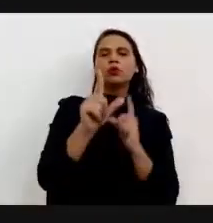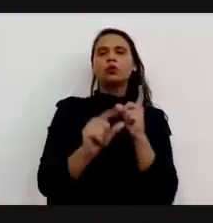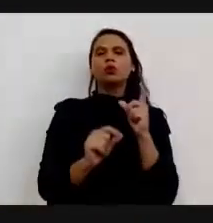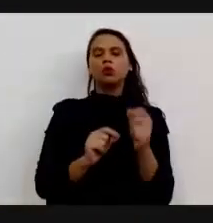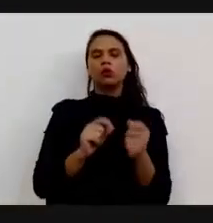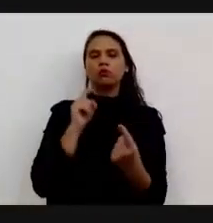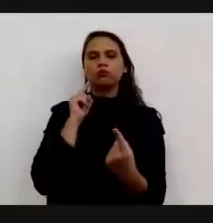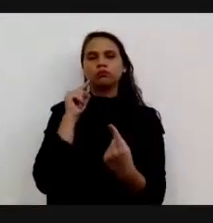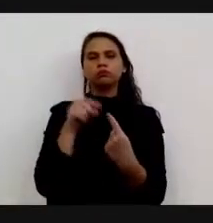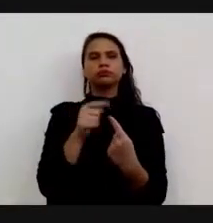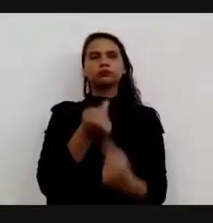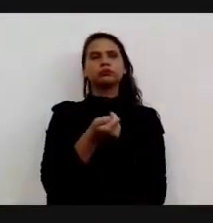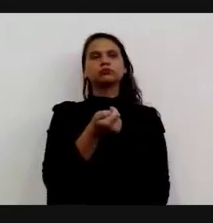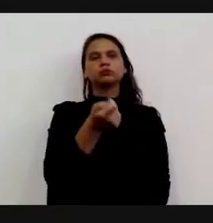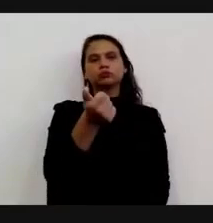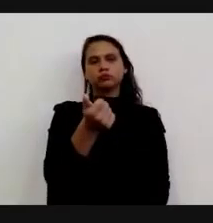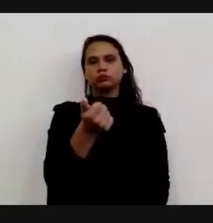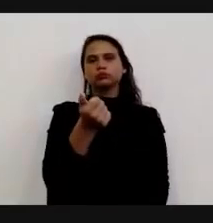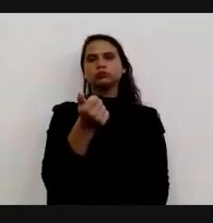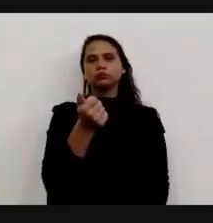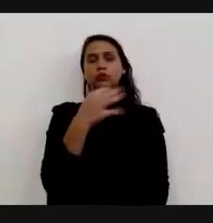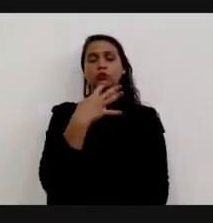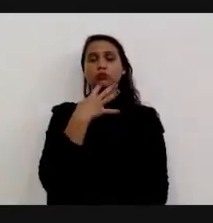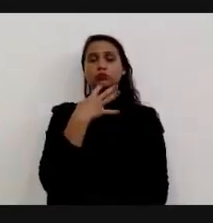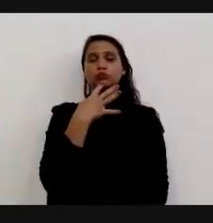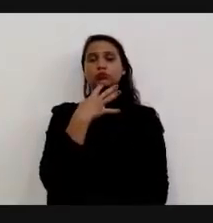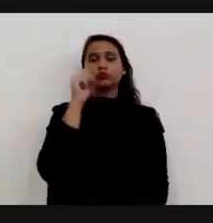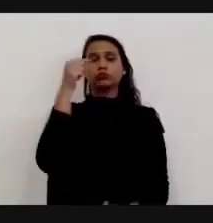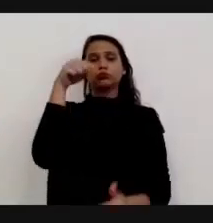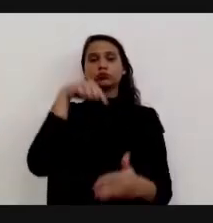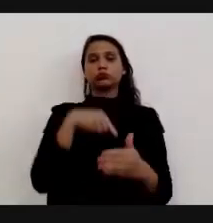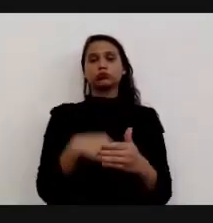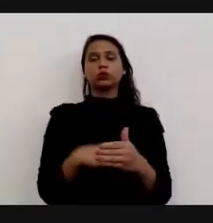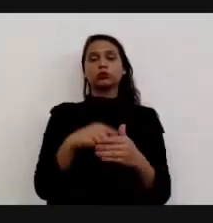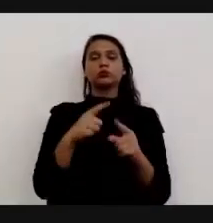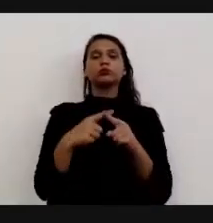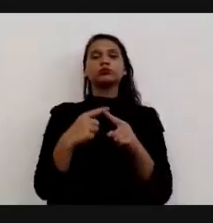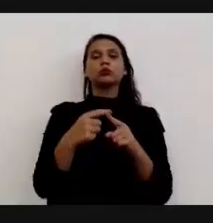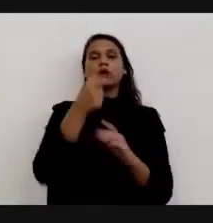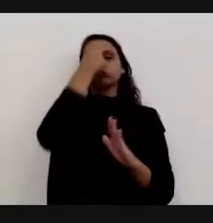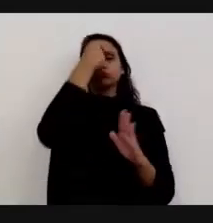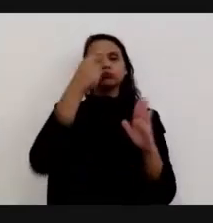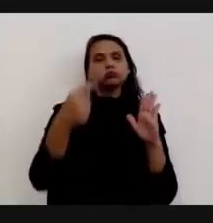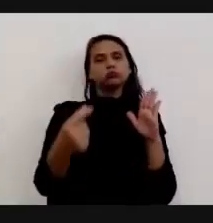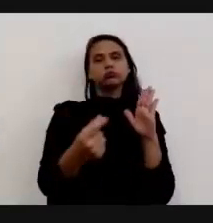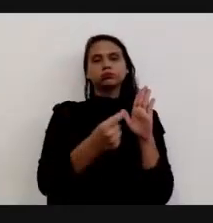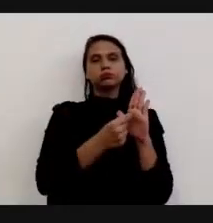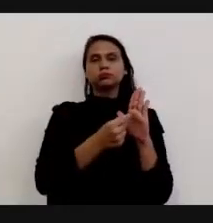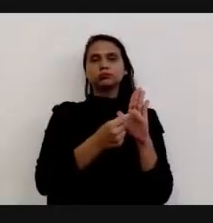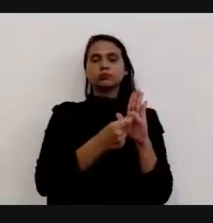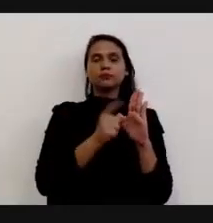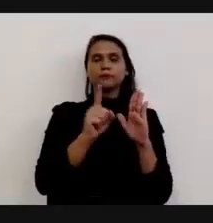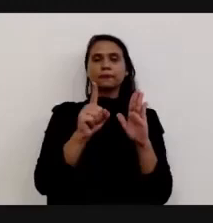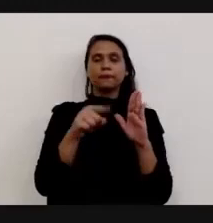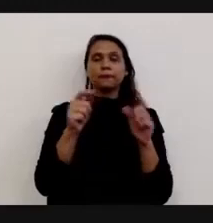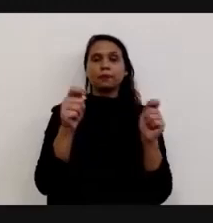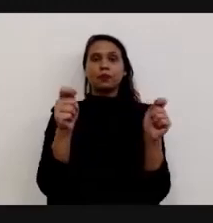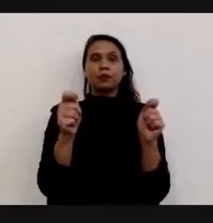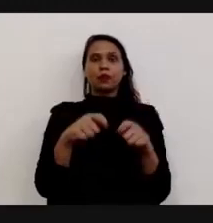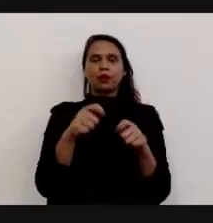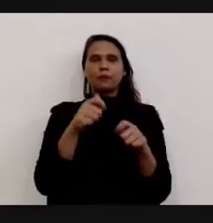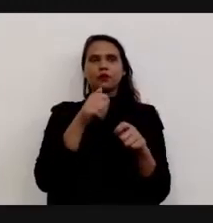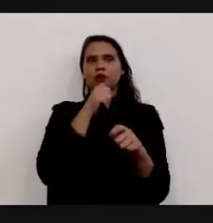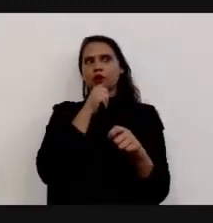a compreensão aprofundada de perspectivas individuais, porque a inteligência artificial é capaz, dentro dessa lógica, de fazer